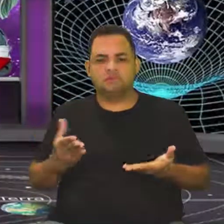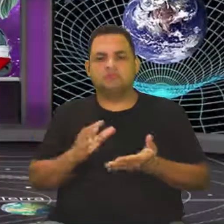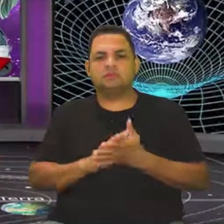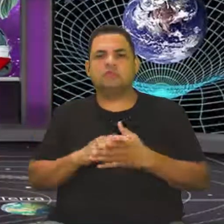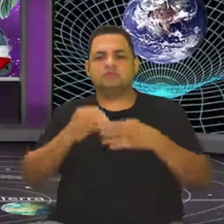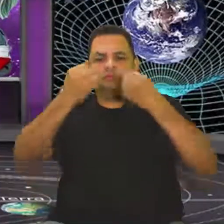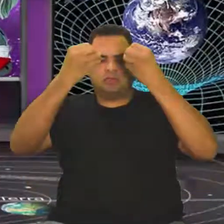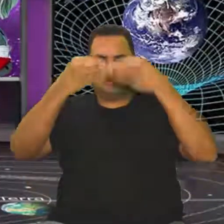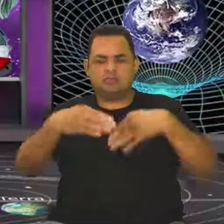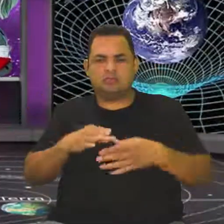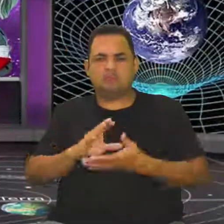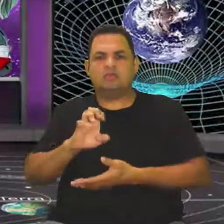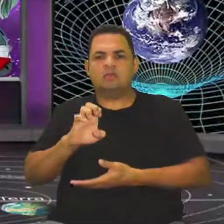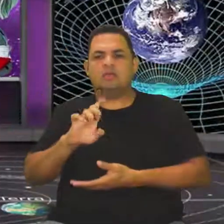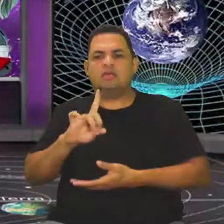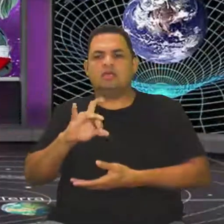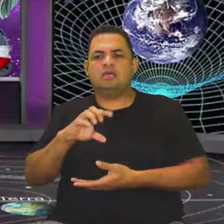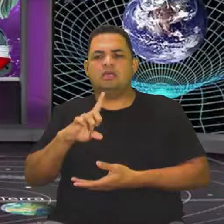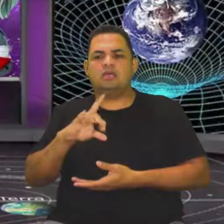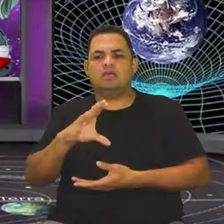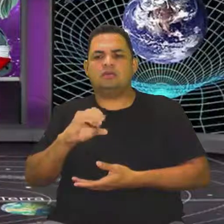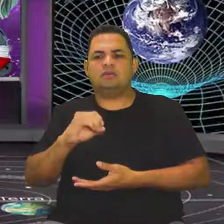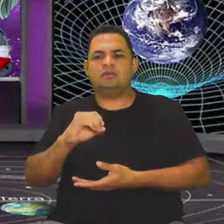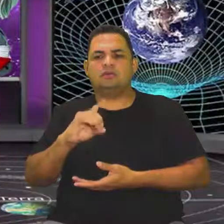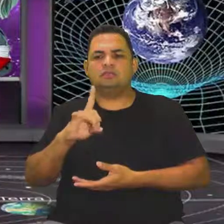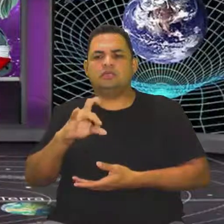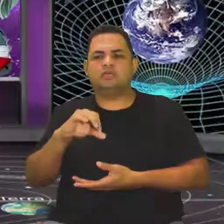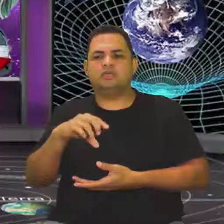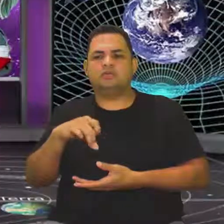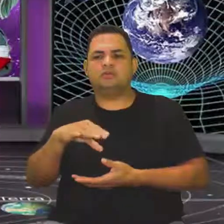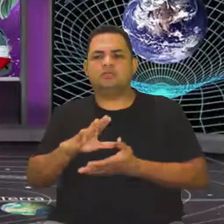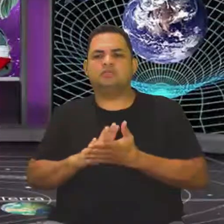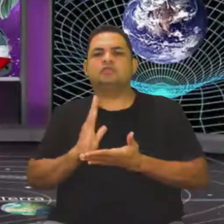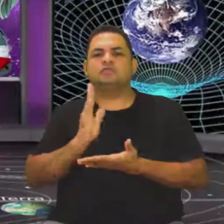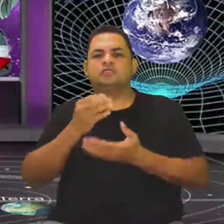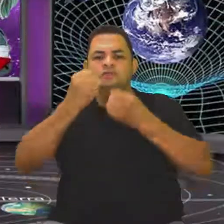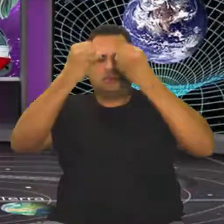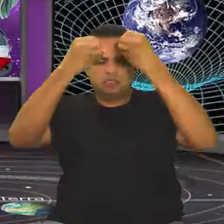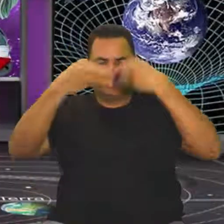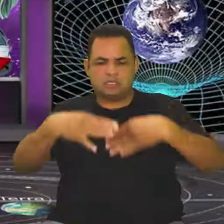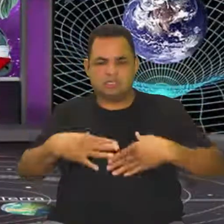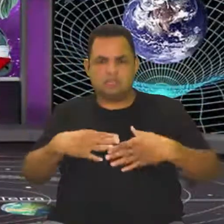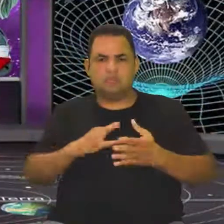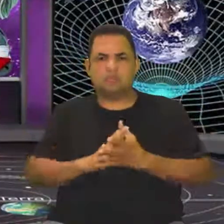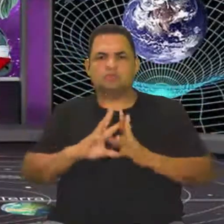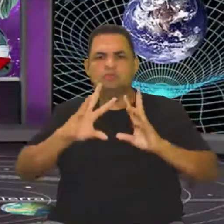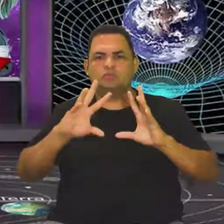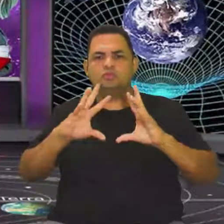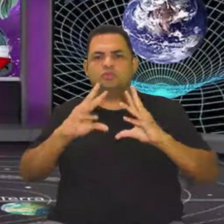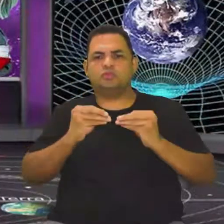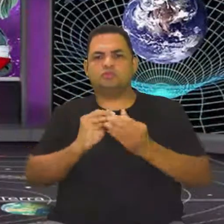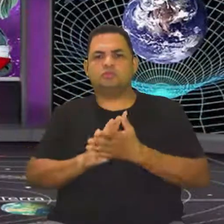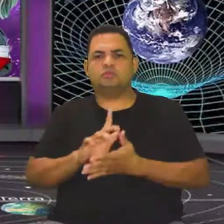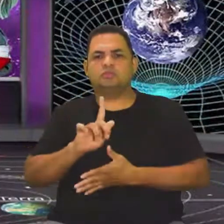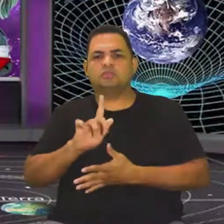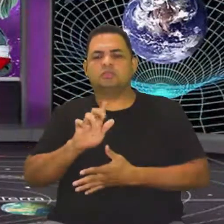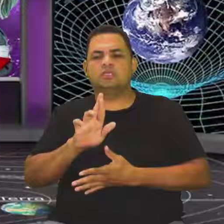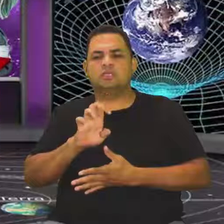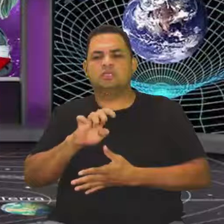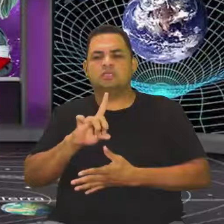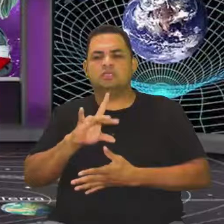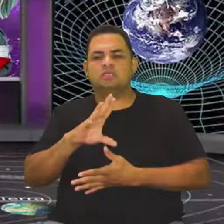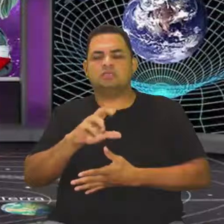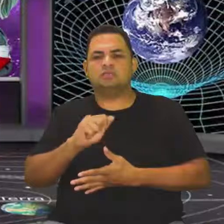eletrodinâmica, será que eu já falei de todas as grandezas? O que vocês acham aí? Não, né, pessoal? Tá faltando